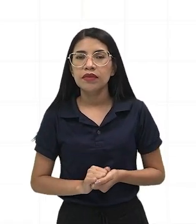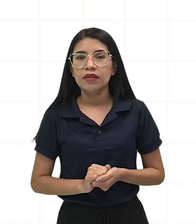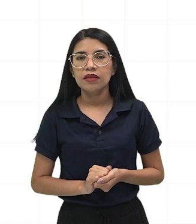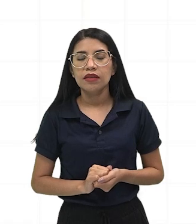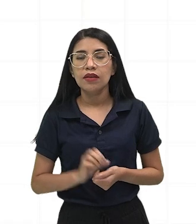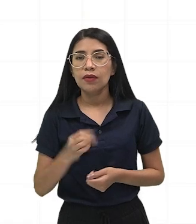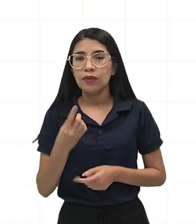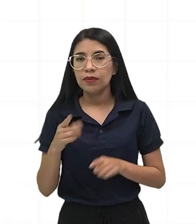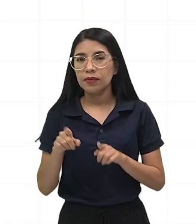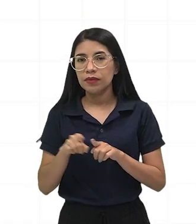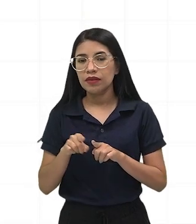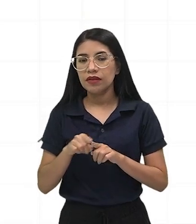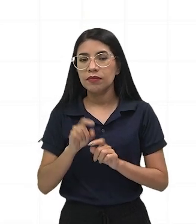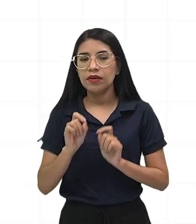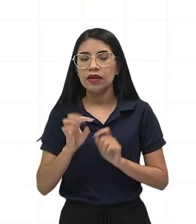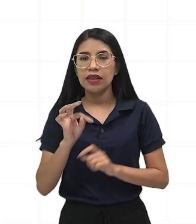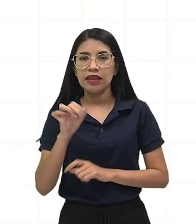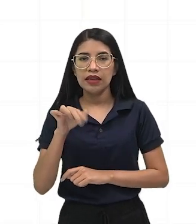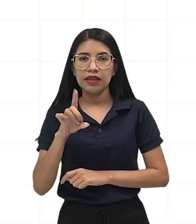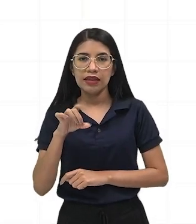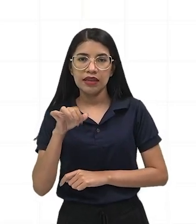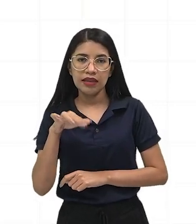ou